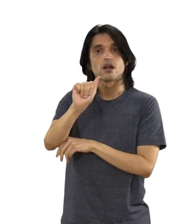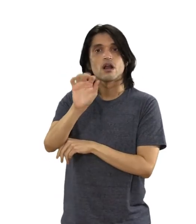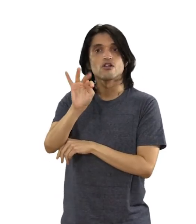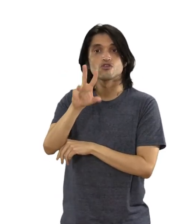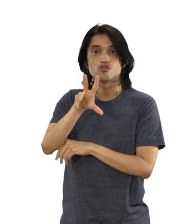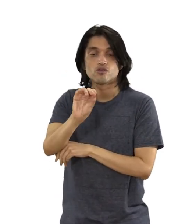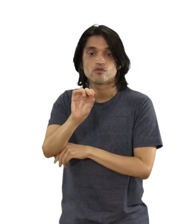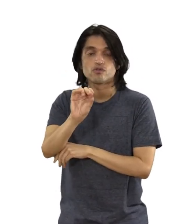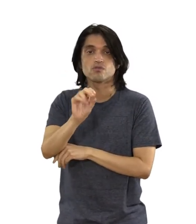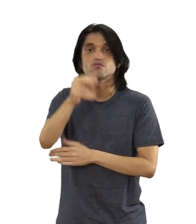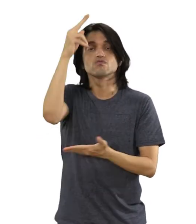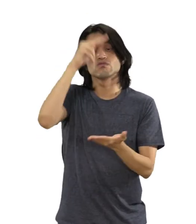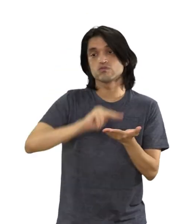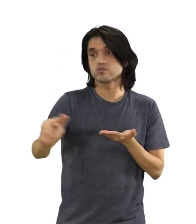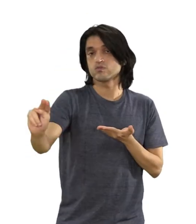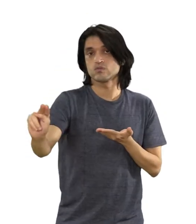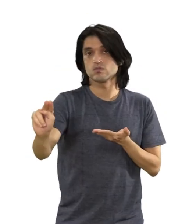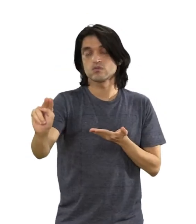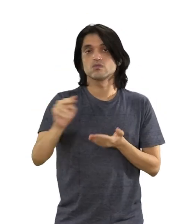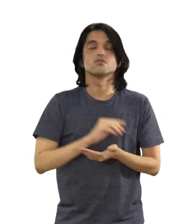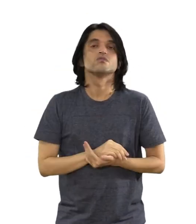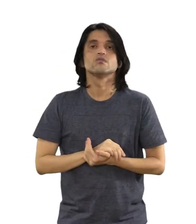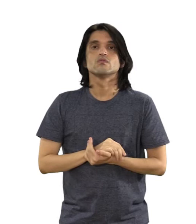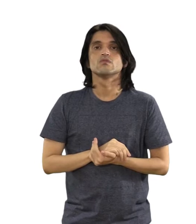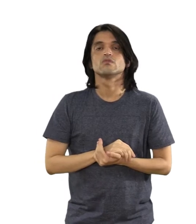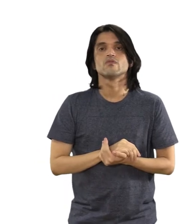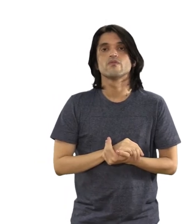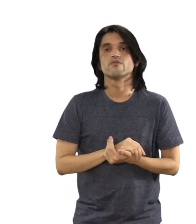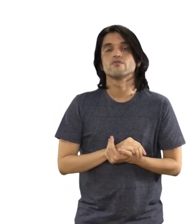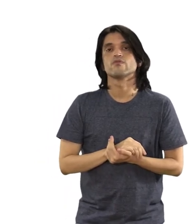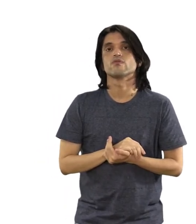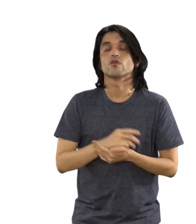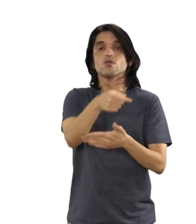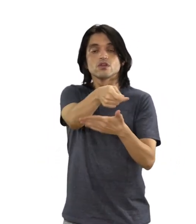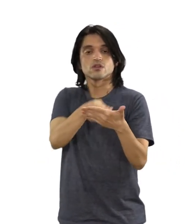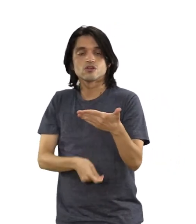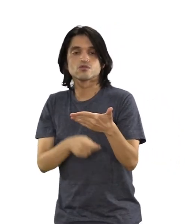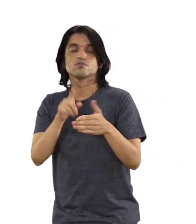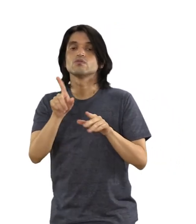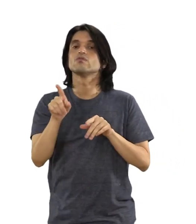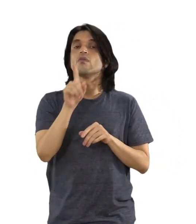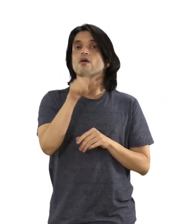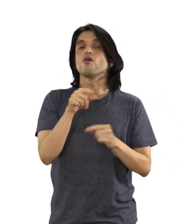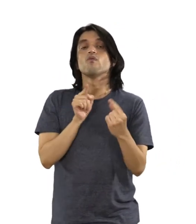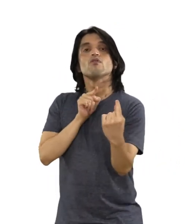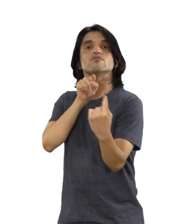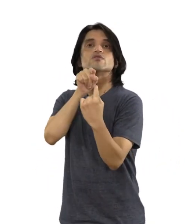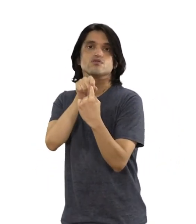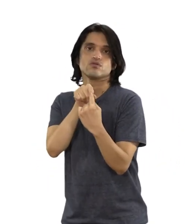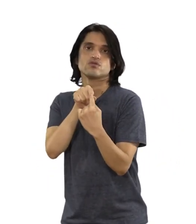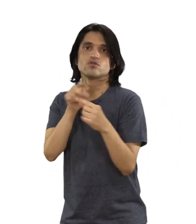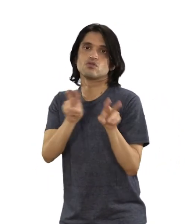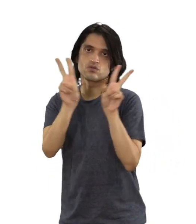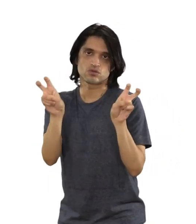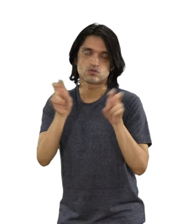um vocativo, direcionado a seu destinatário. O corpo do texto, o remetente expõe o objetivo do